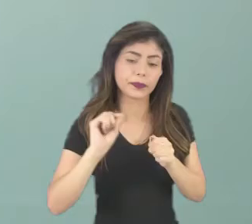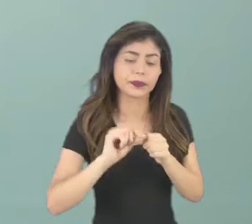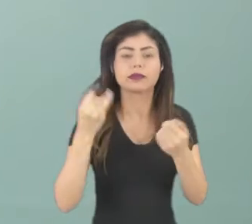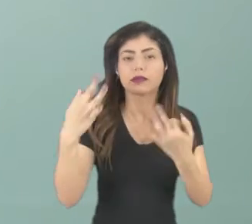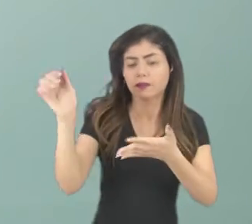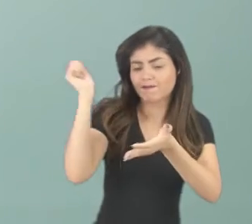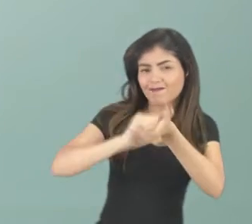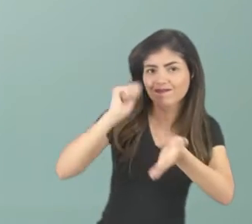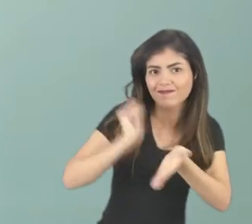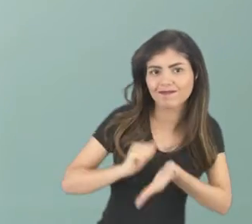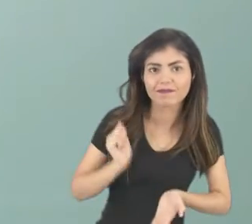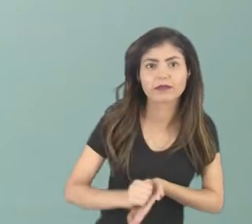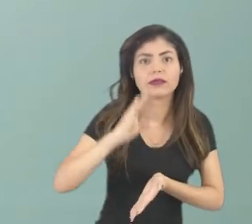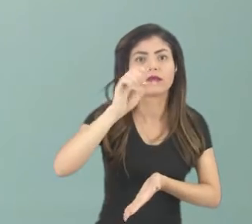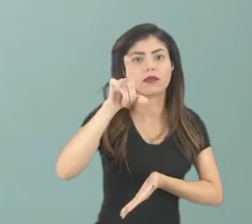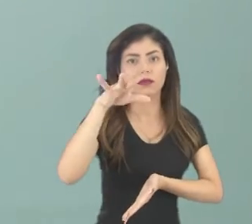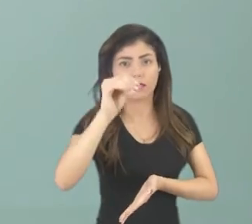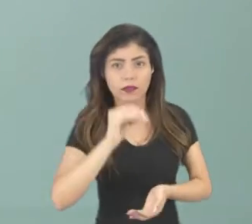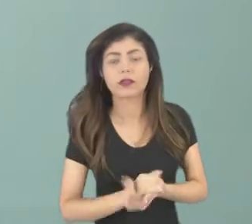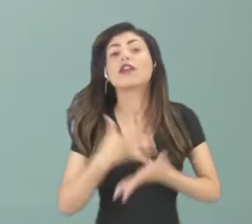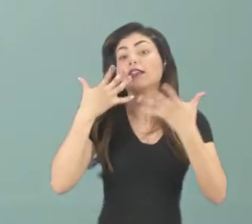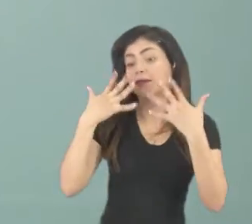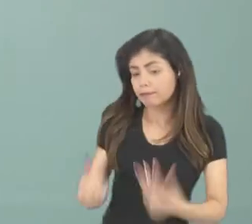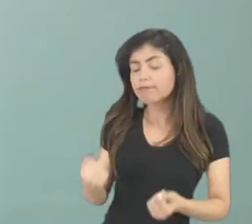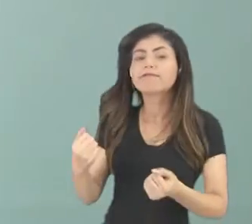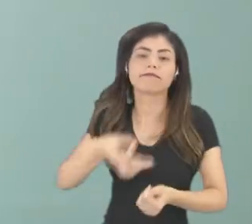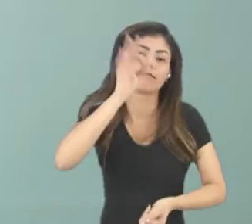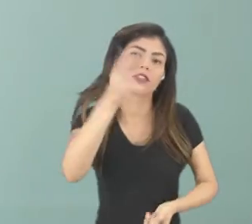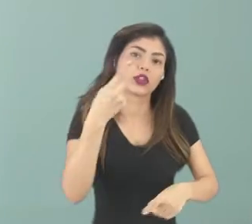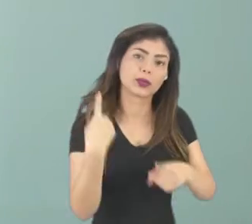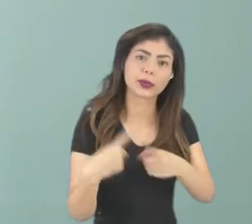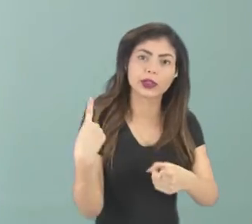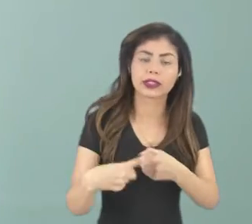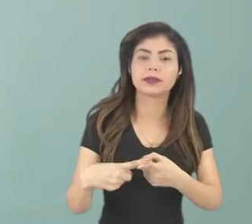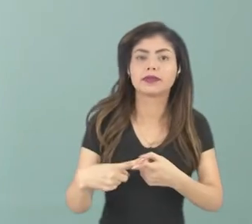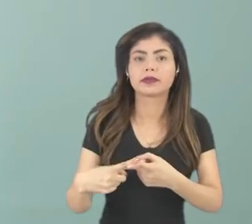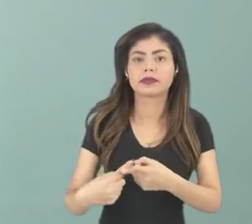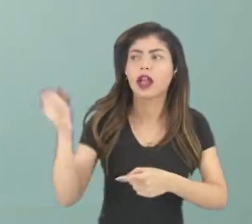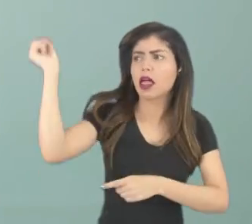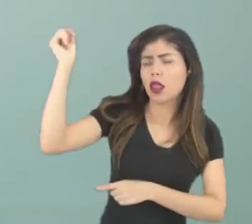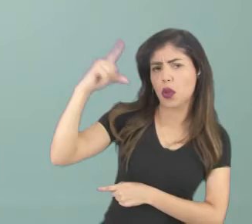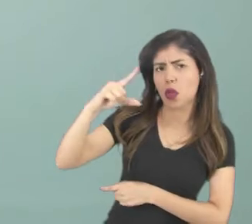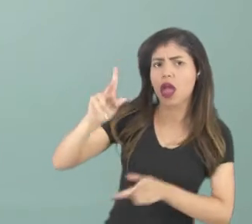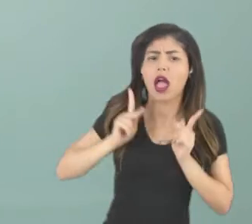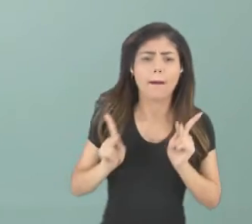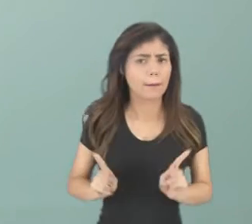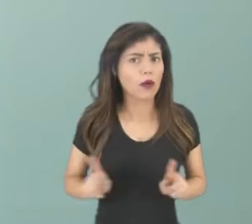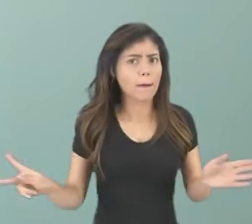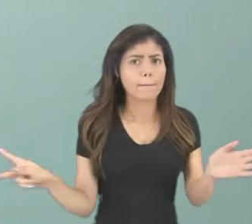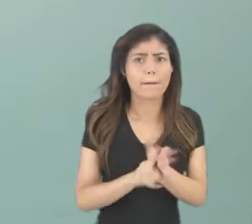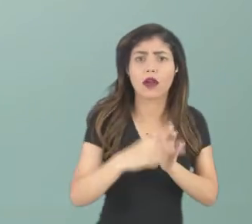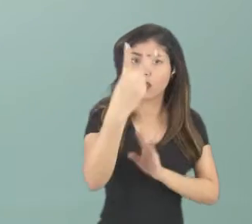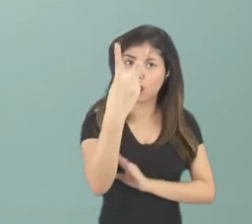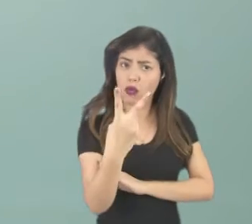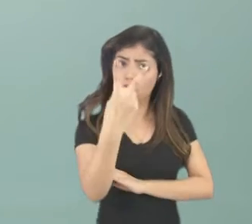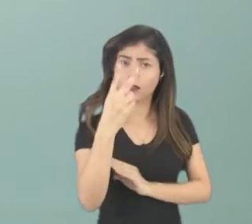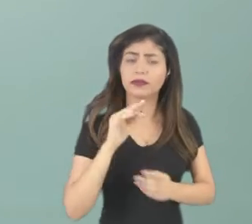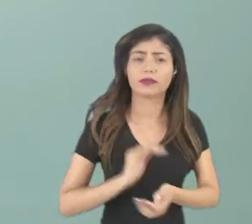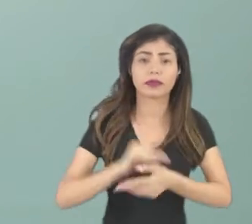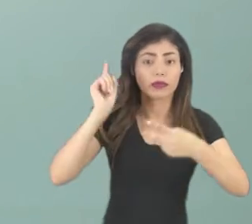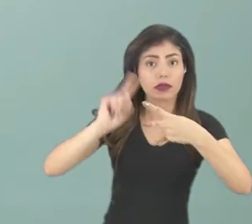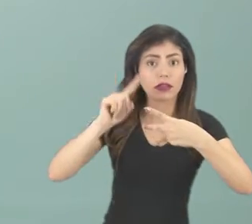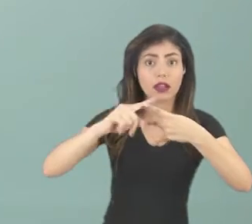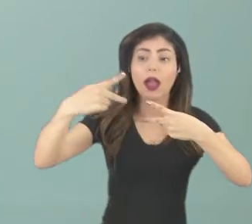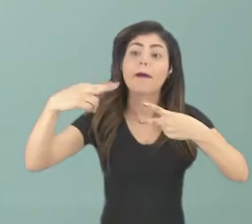cálculo de fato esses cálculos vão dar certo isso porque porque a luz ela se comportava dessas duas formas